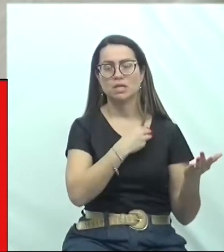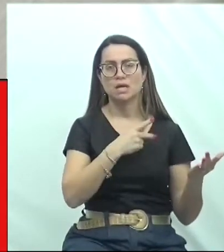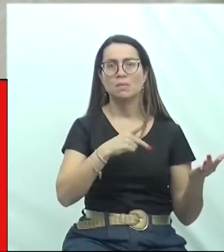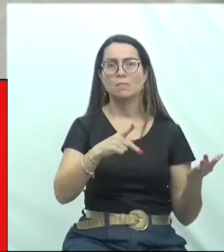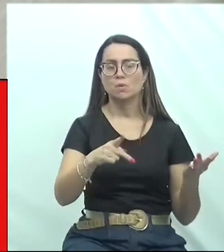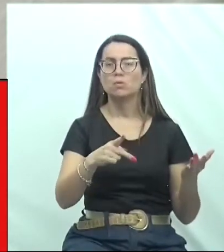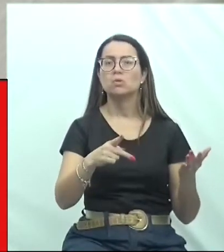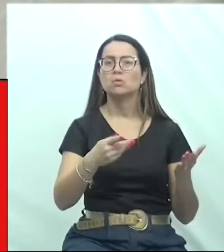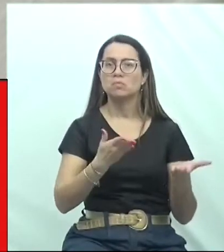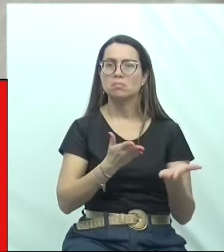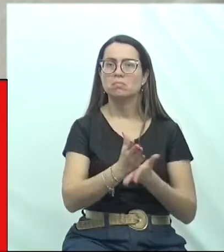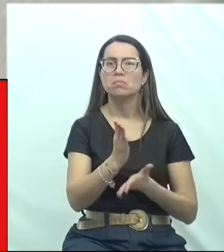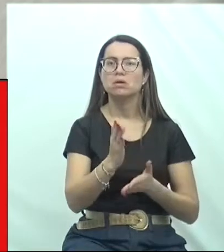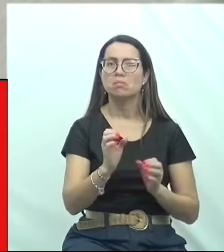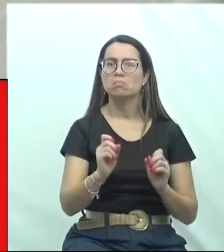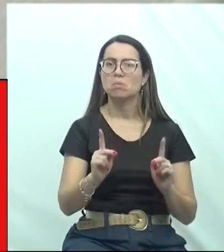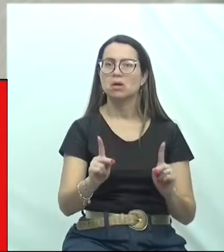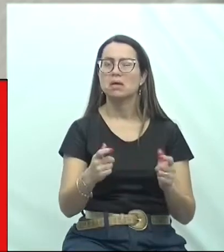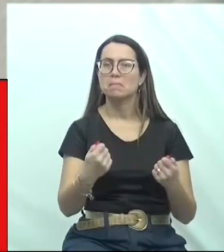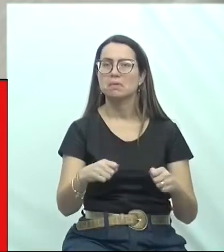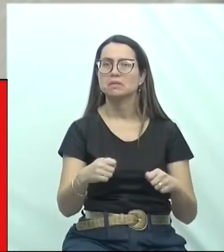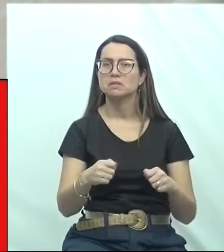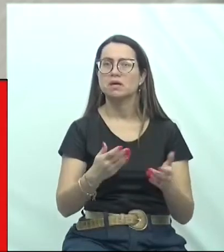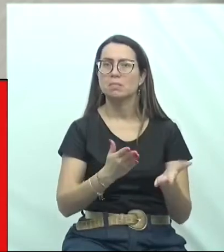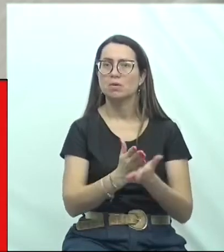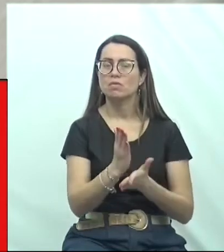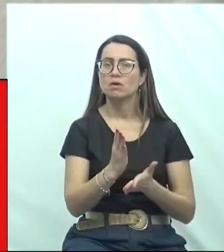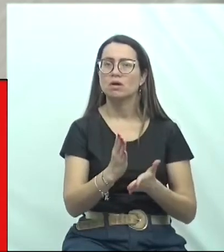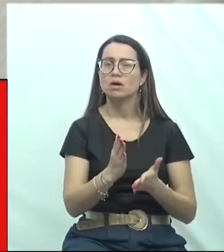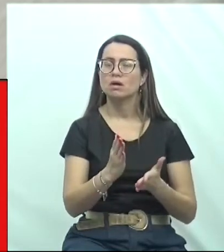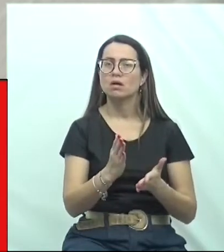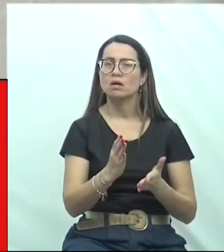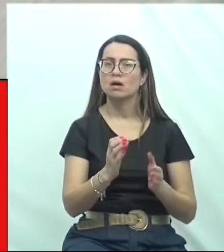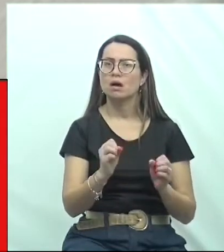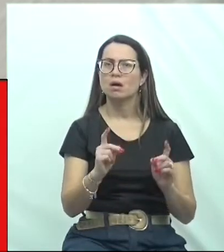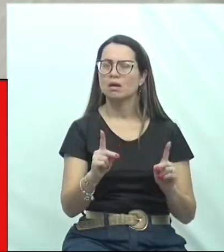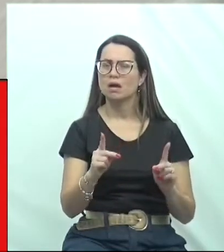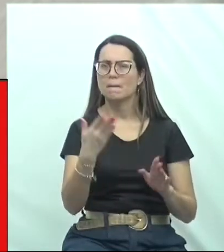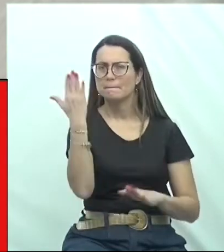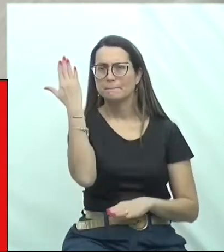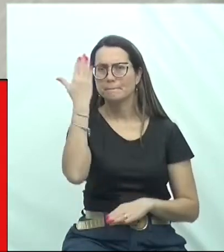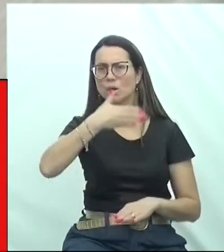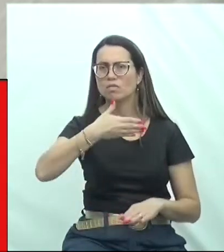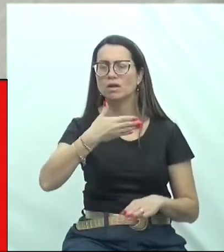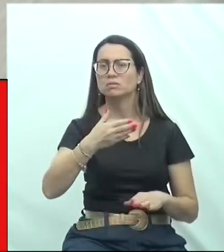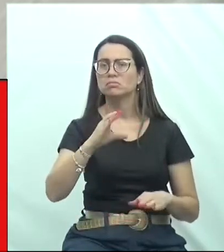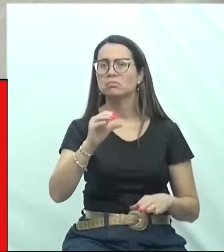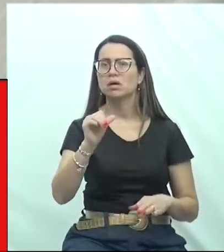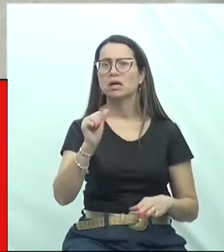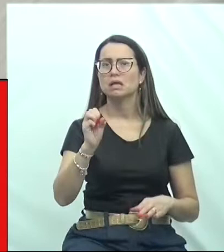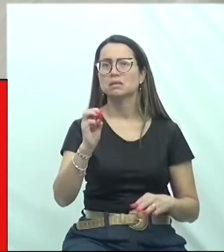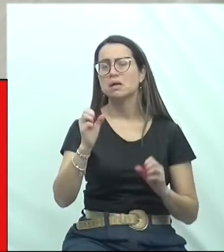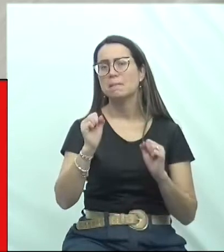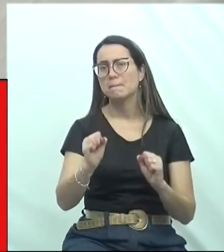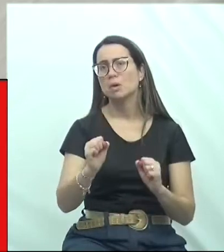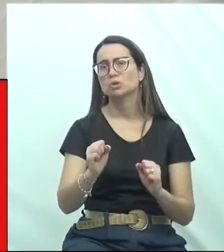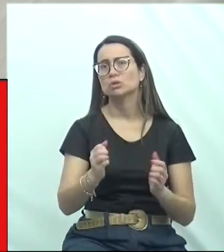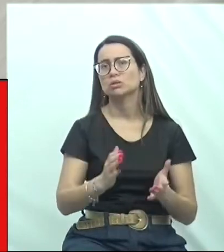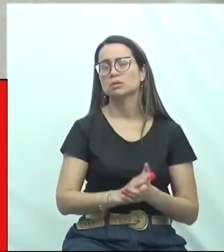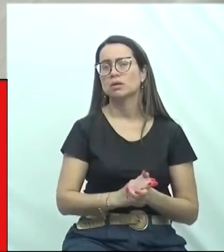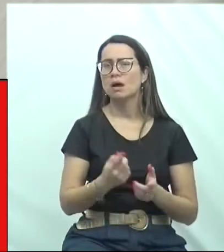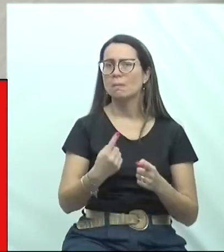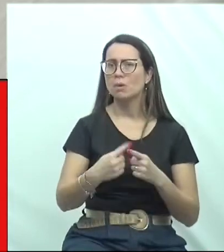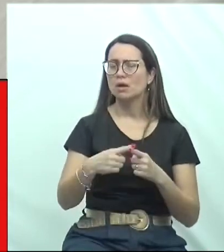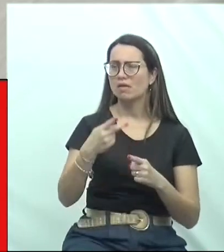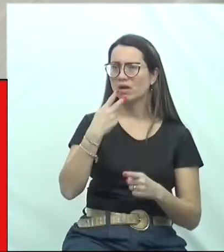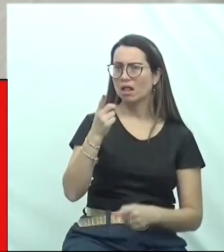órgãos competentes, sério, não, gente, está aprovado, homologado, comprovado, a Kazan pode estar lá, não tem por que a Kazan se